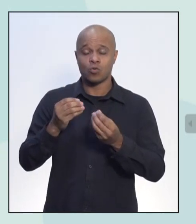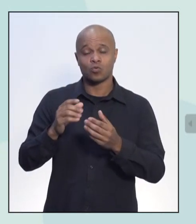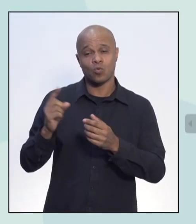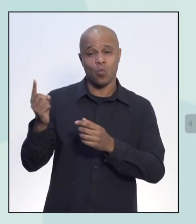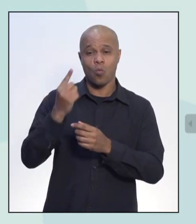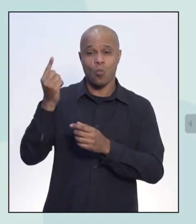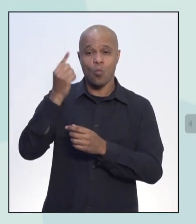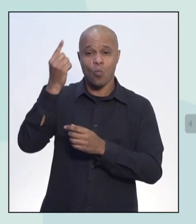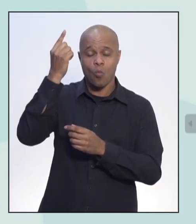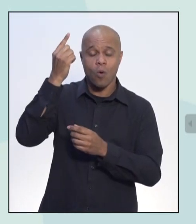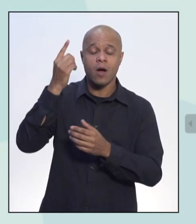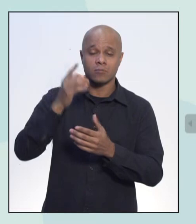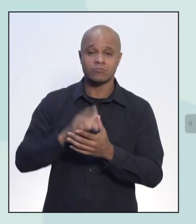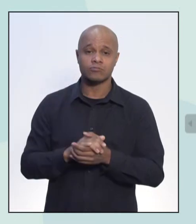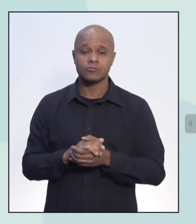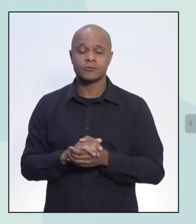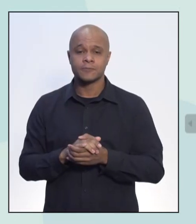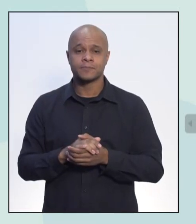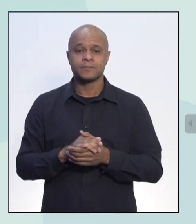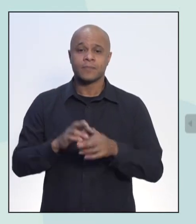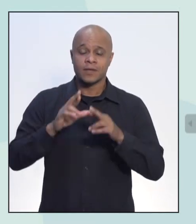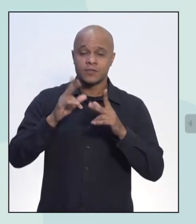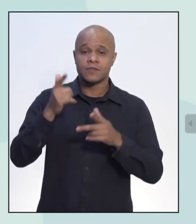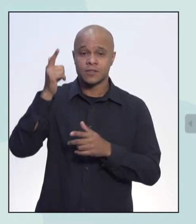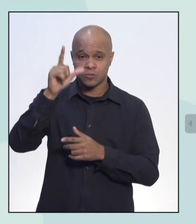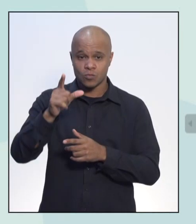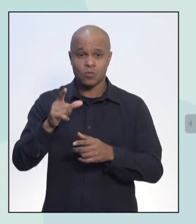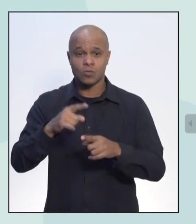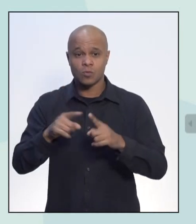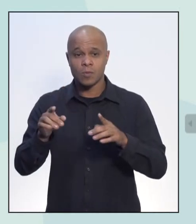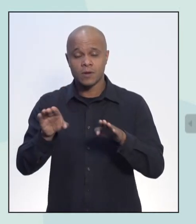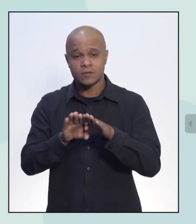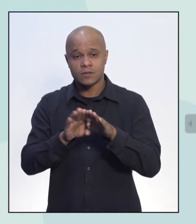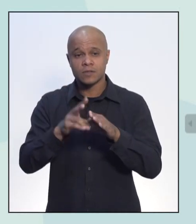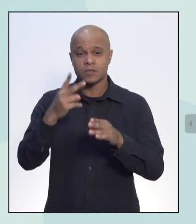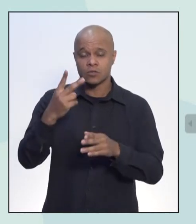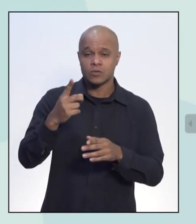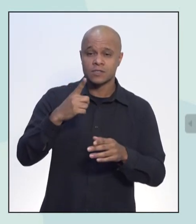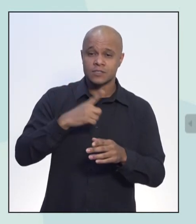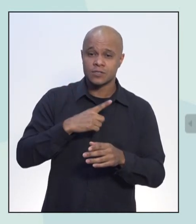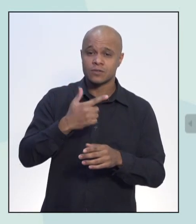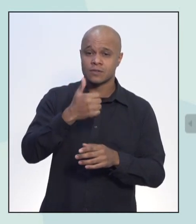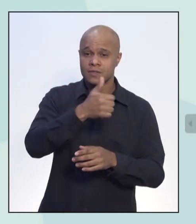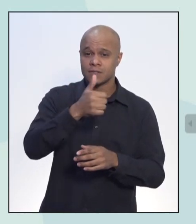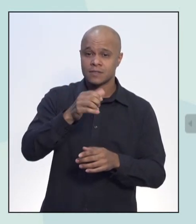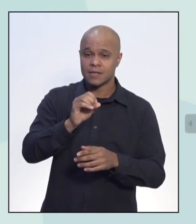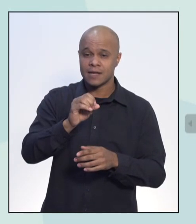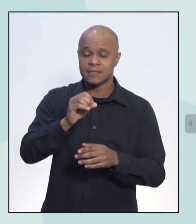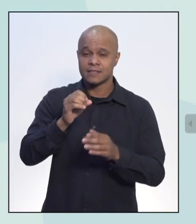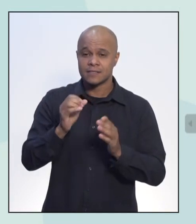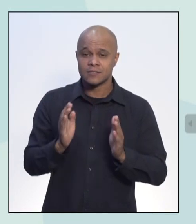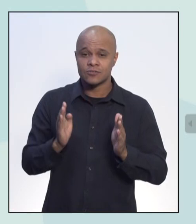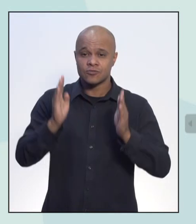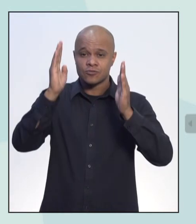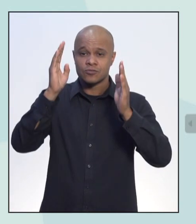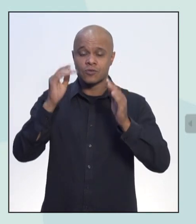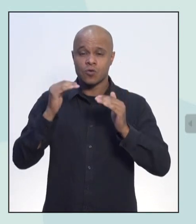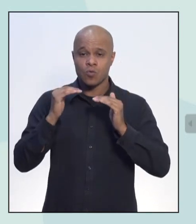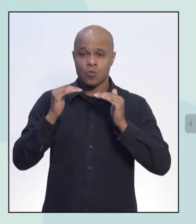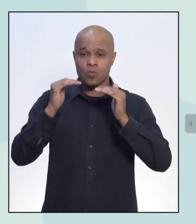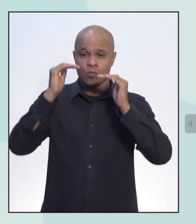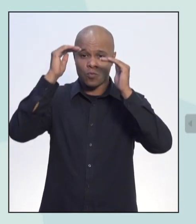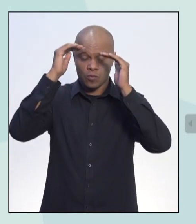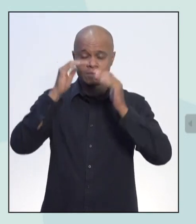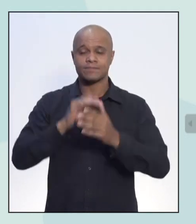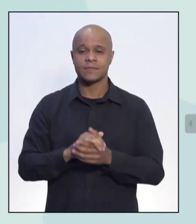que os dois anteriores, as duas torres gêmeas tinham 110 andares e 420 metros, se eu não me